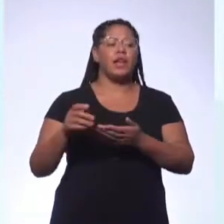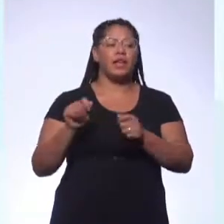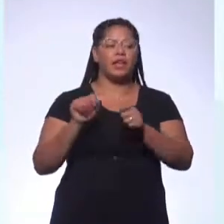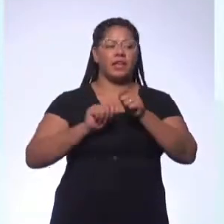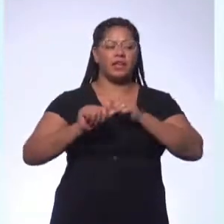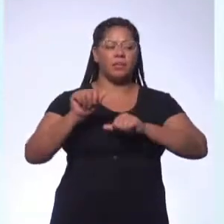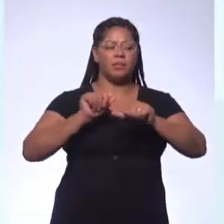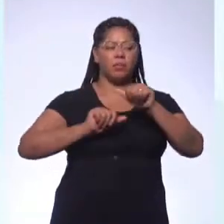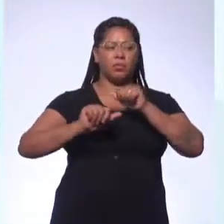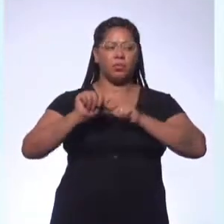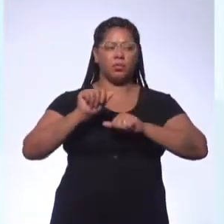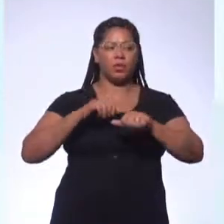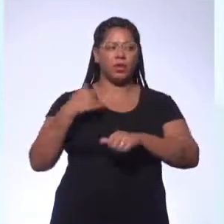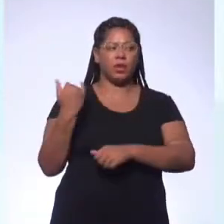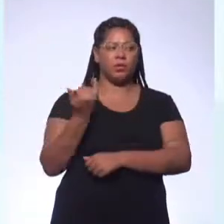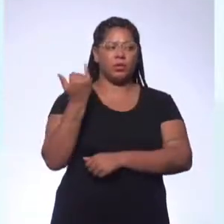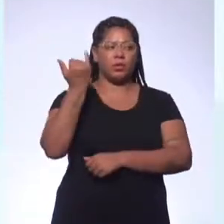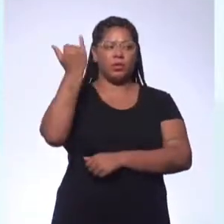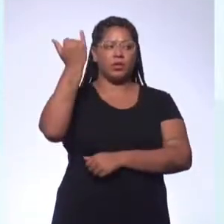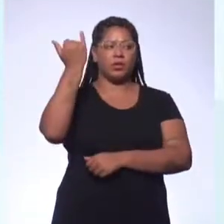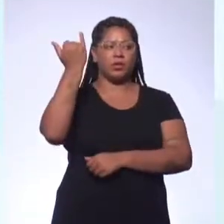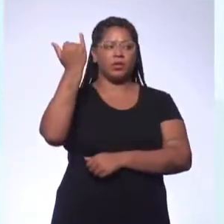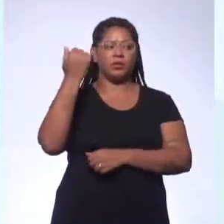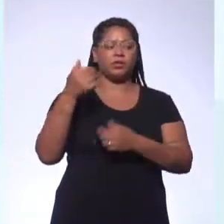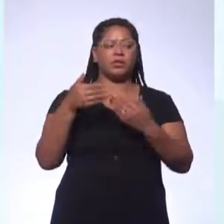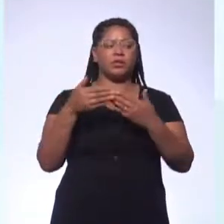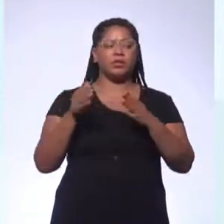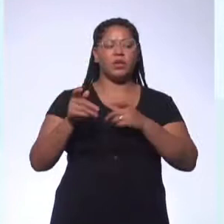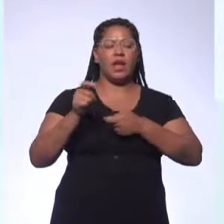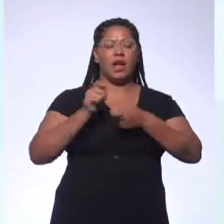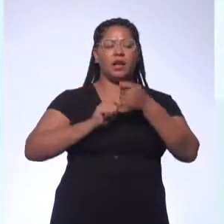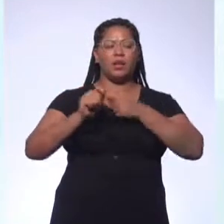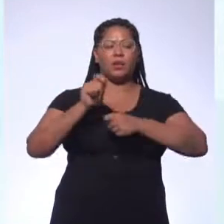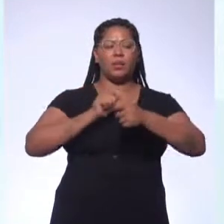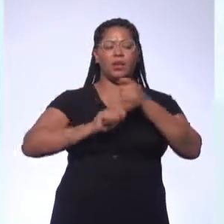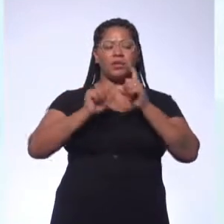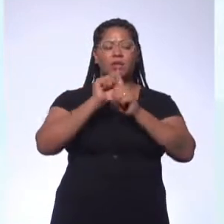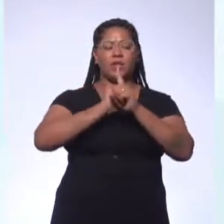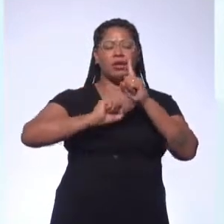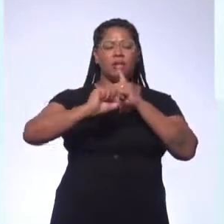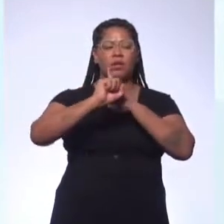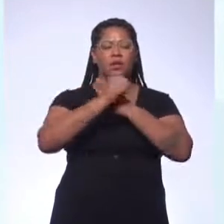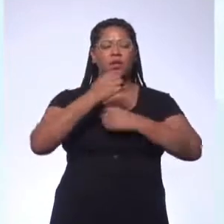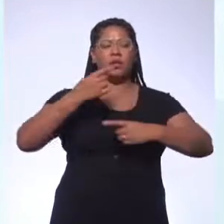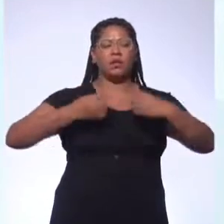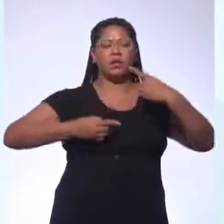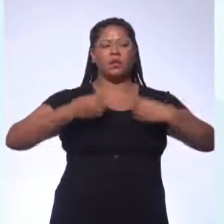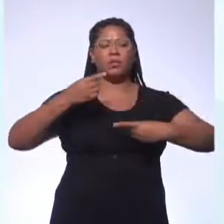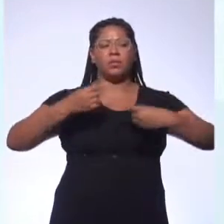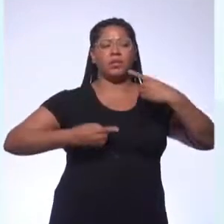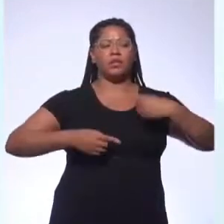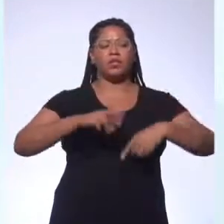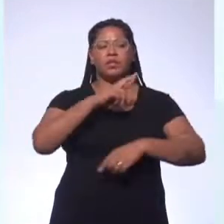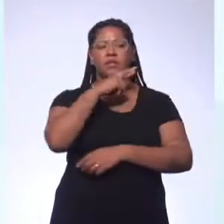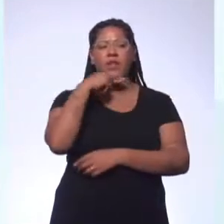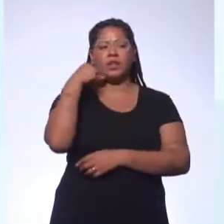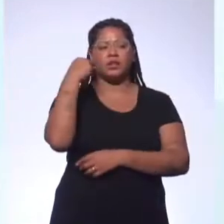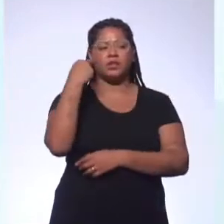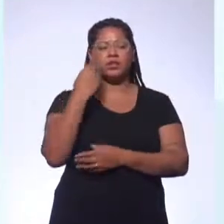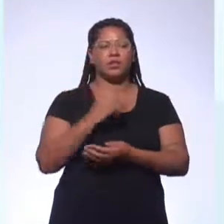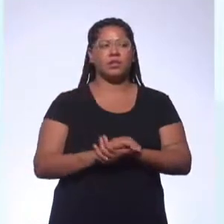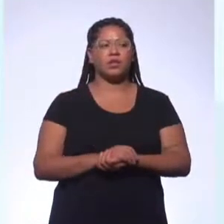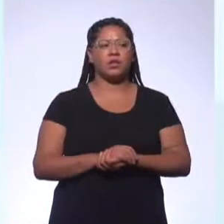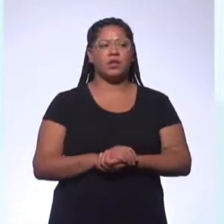externa, com a abertura econômica, política e social da União Soviética. Suas